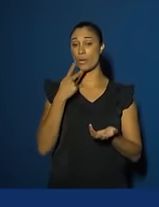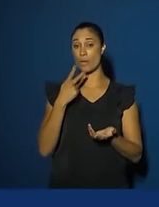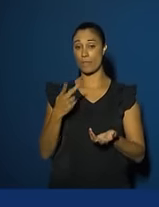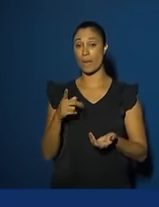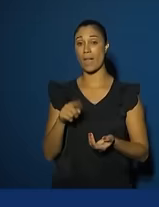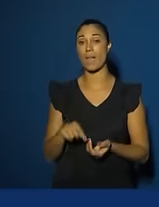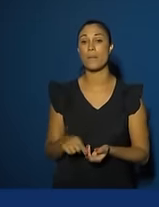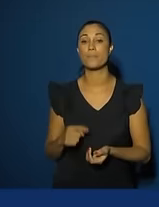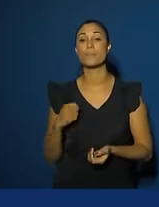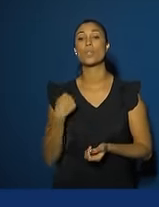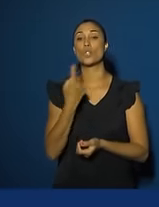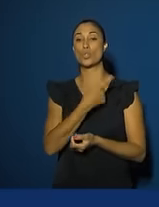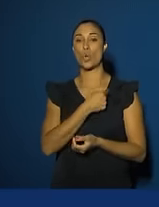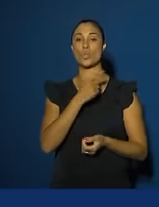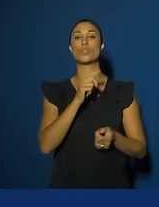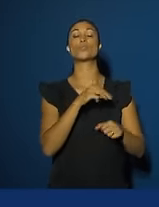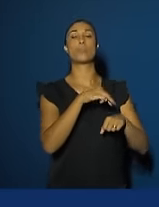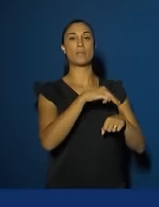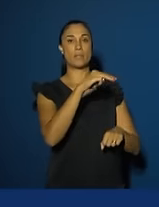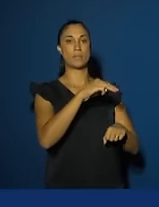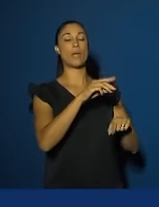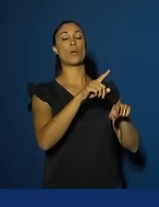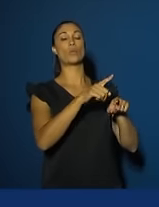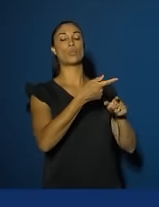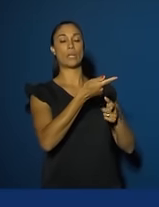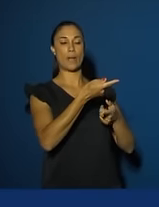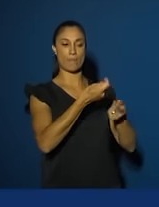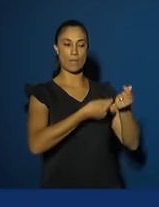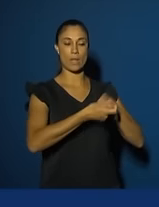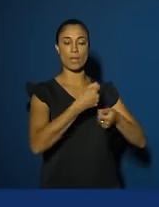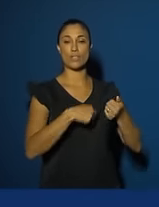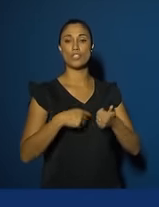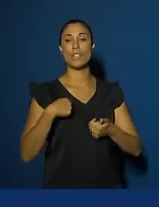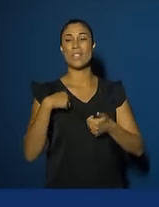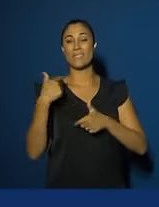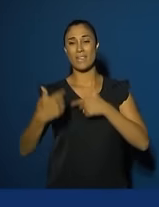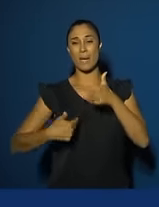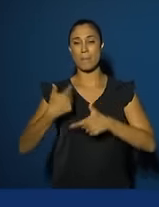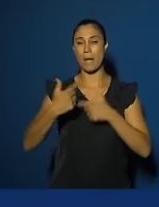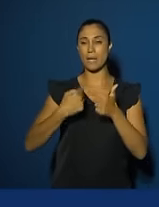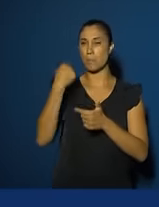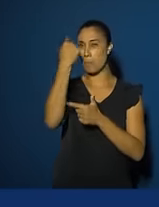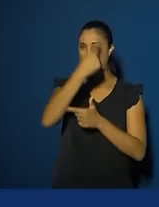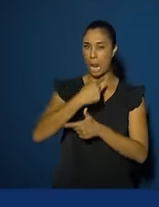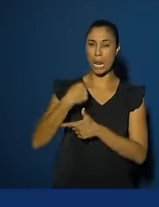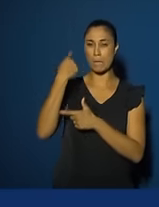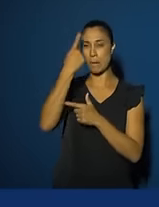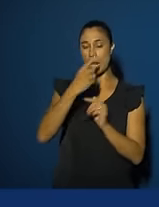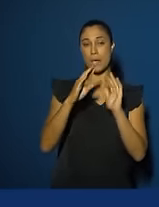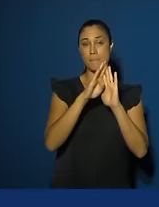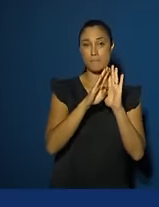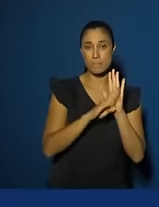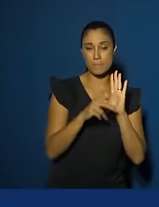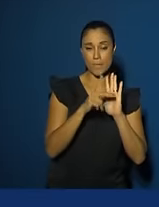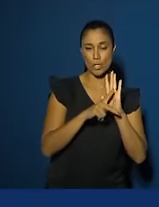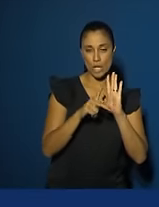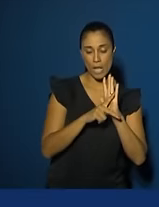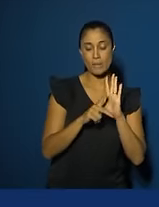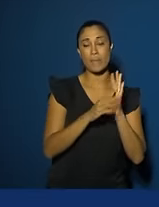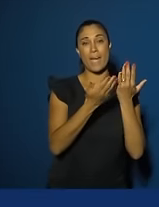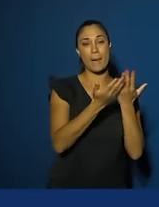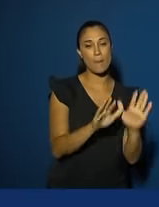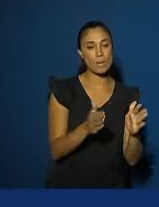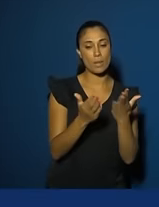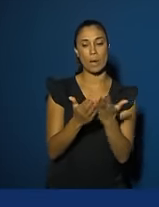dizer é o seguinte nós lá da Fazenda nós estamos trabalhando 24 horas por dia em medidas para ir sanando